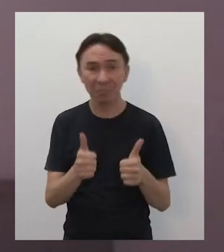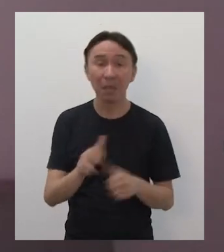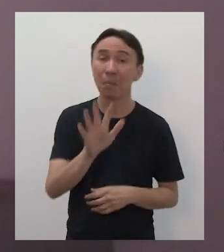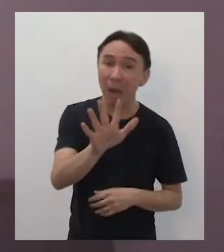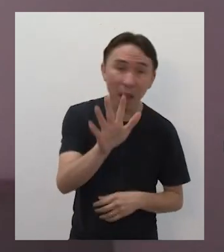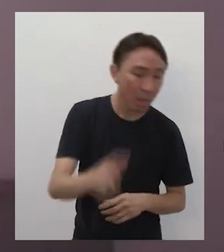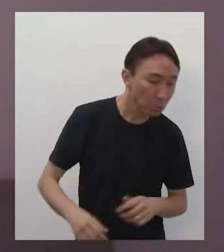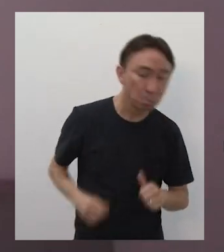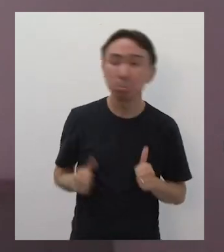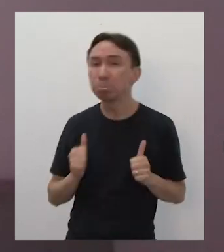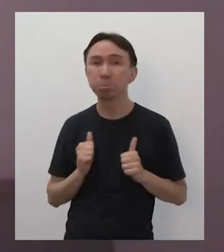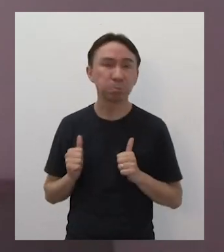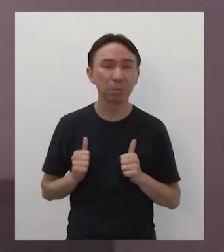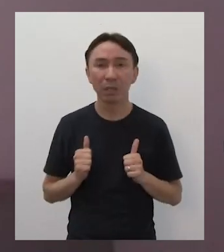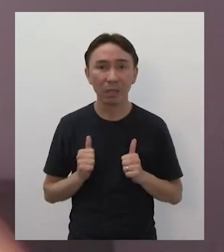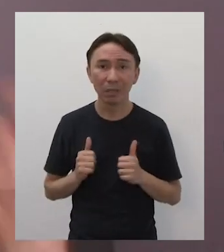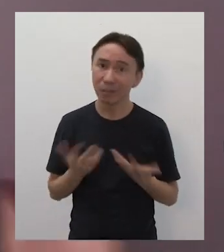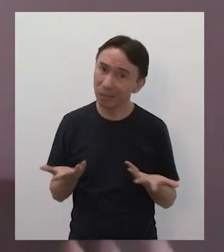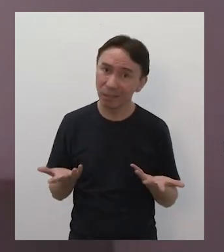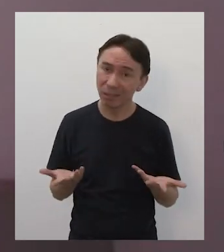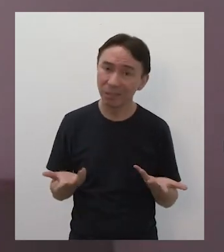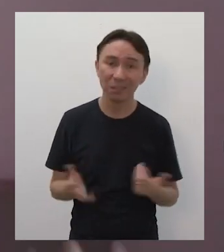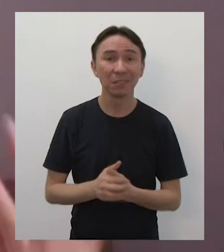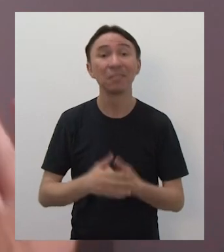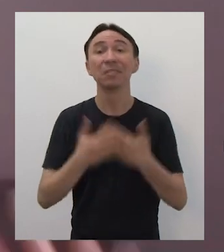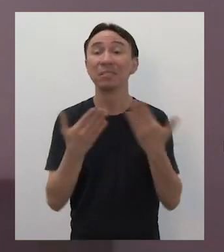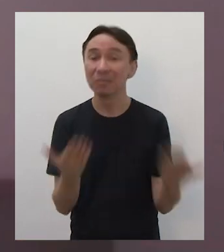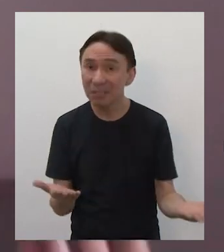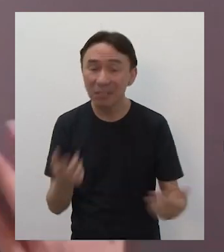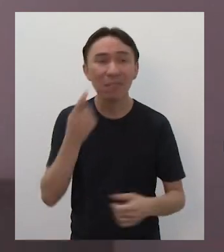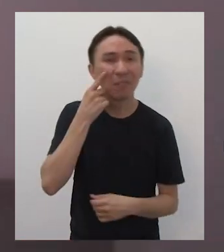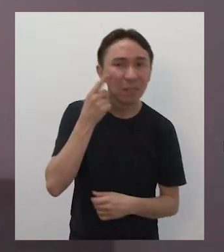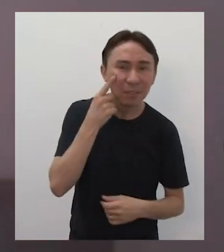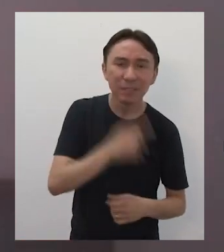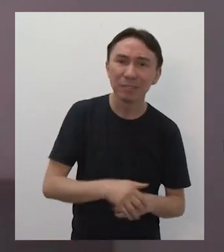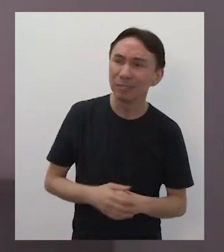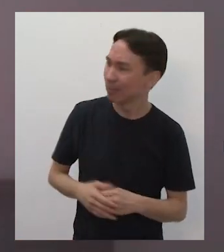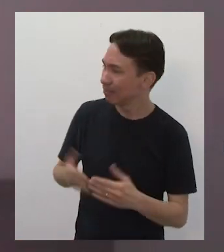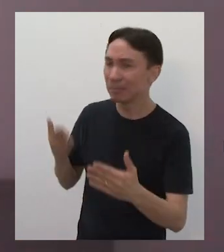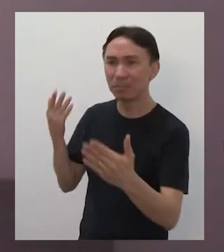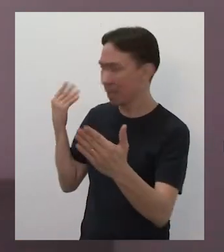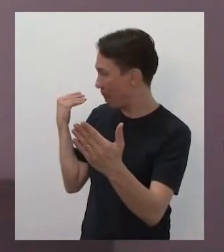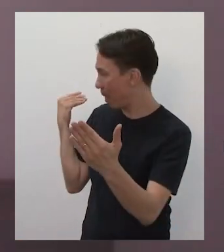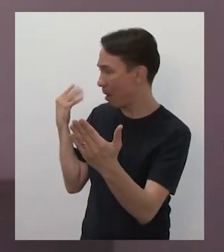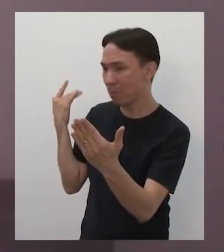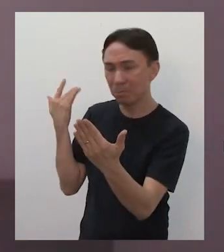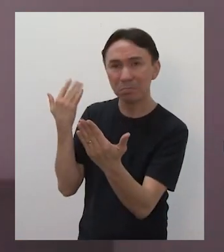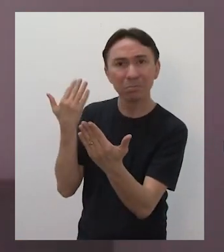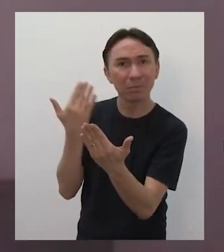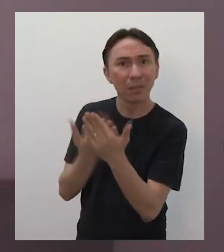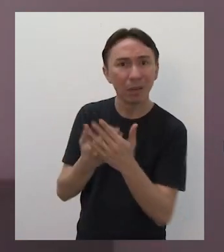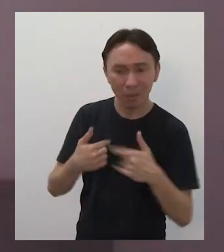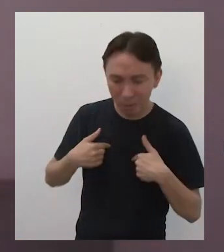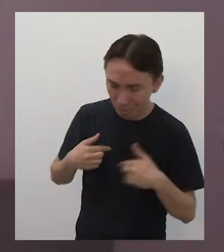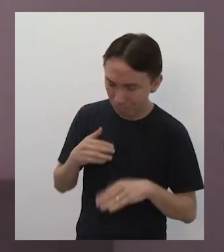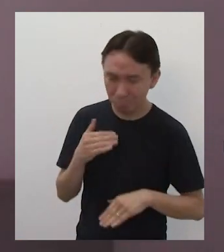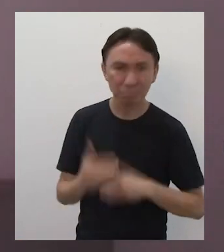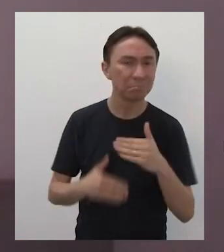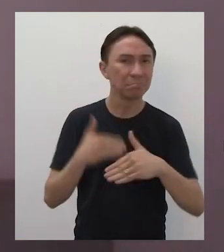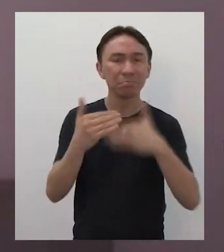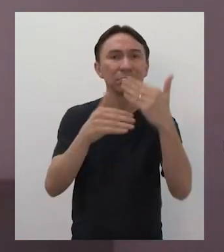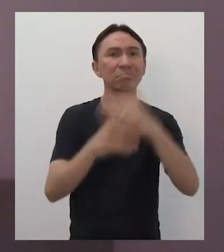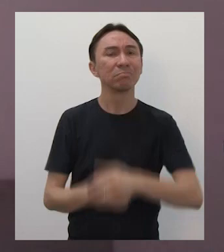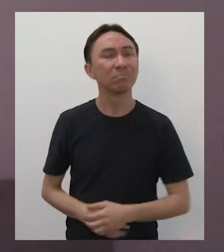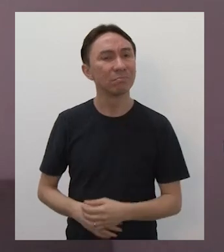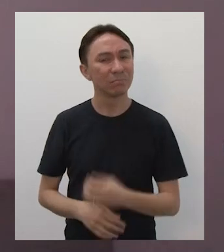conforto também é bom. É aquilo que eu falei, quando você olha a caminhada, você vê, poxa vida, o quanto eu avancei, valeu muito a pena.